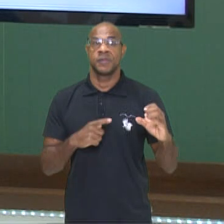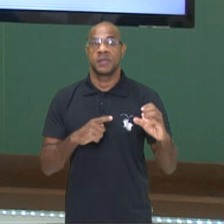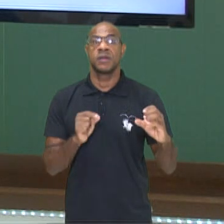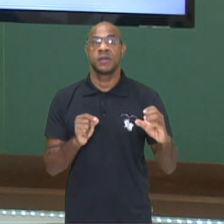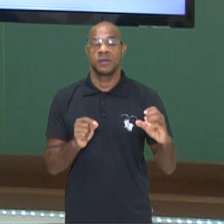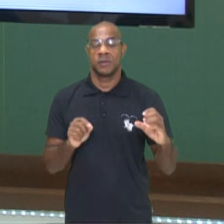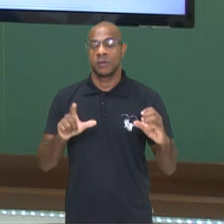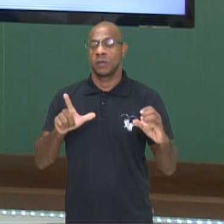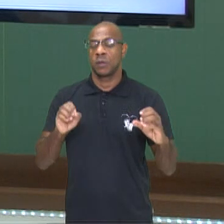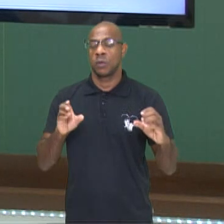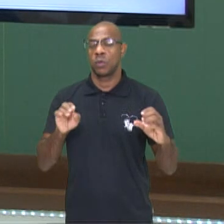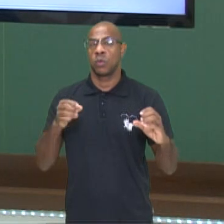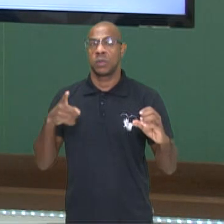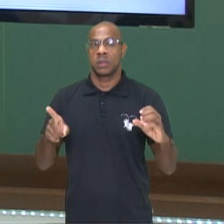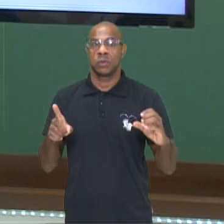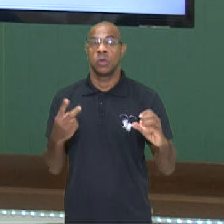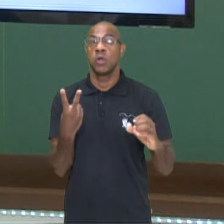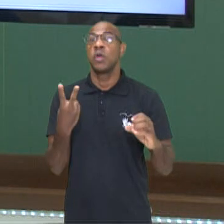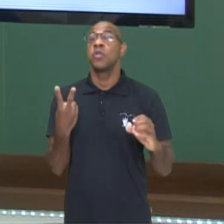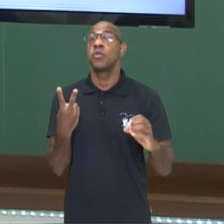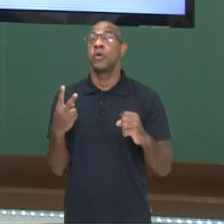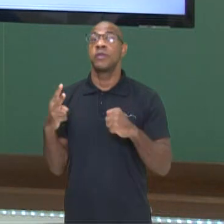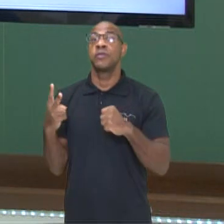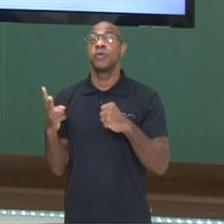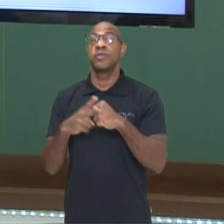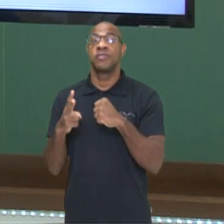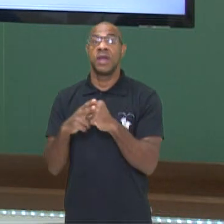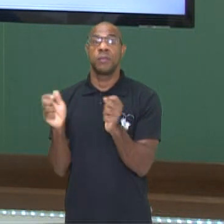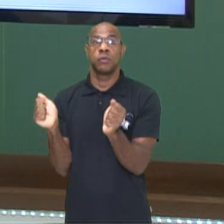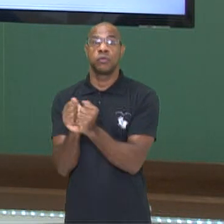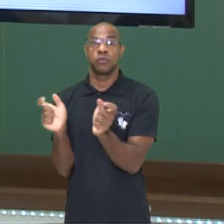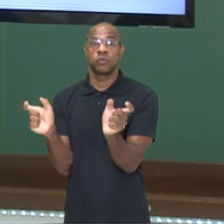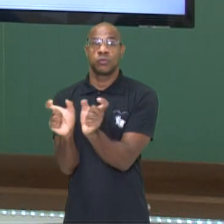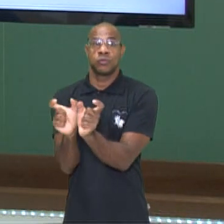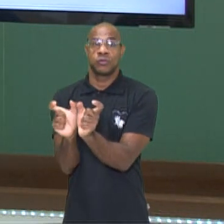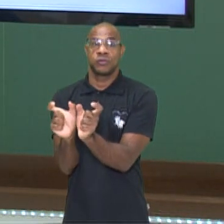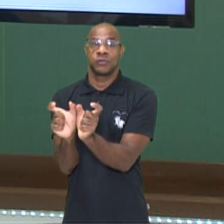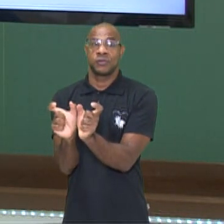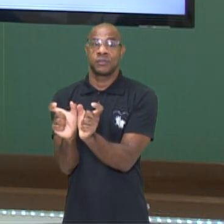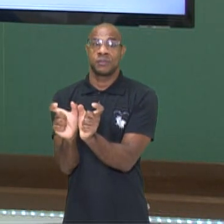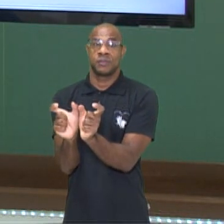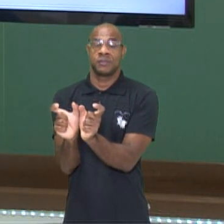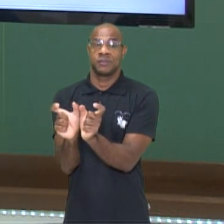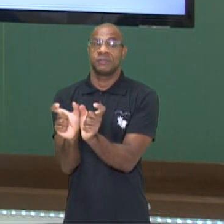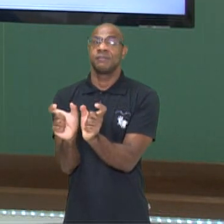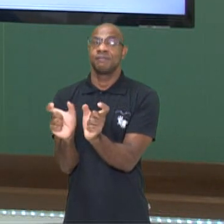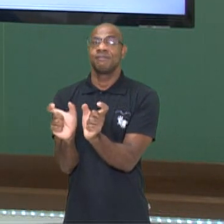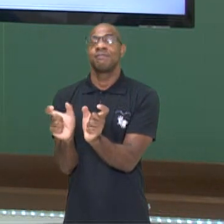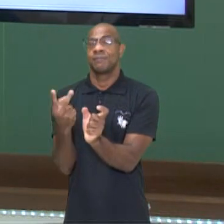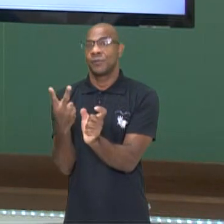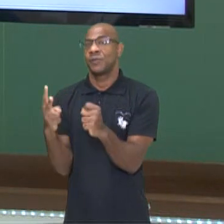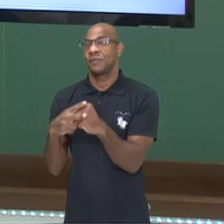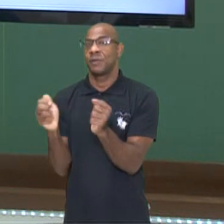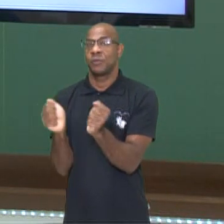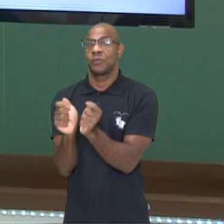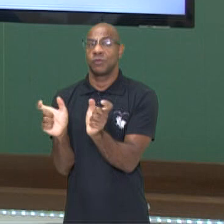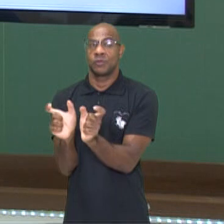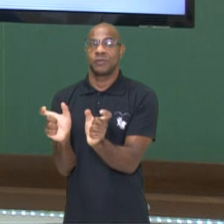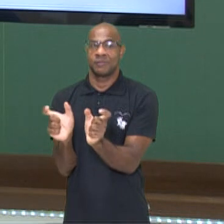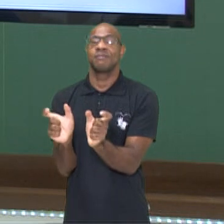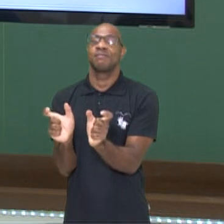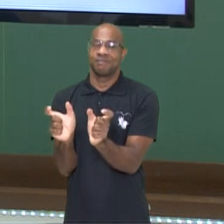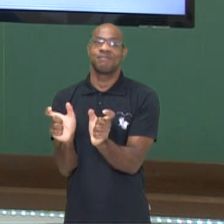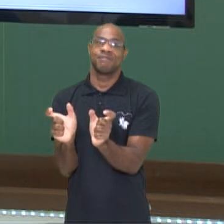locução verbal, 2 verbos com papel de 1, podem retardar. Então, as atividades físicas retardam o envelhecimento. Isso